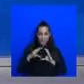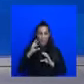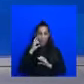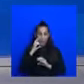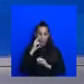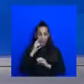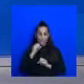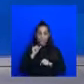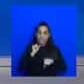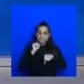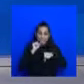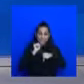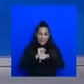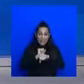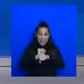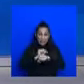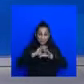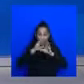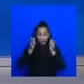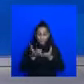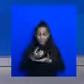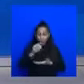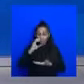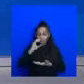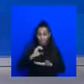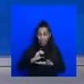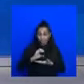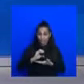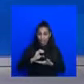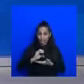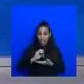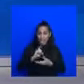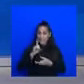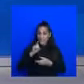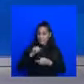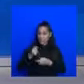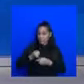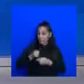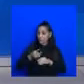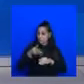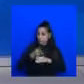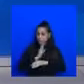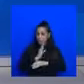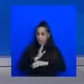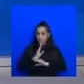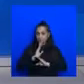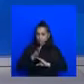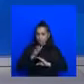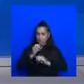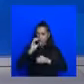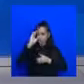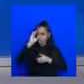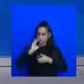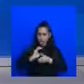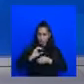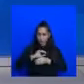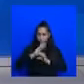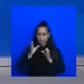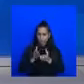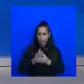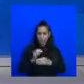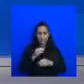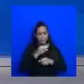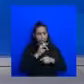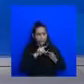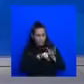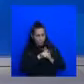16, permanece na base do globo, mas é um número válido porque passou totalmente do globo. Obtivemos já a confirmação das